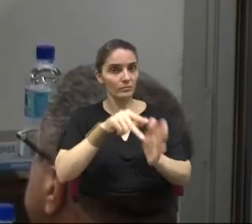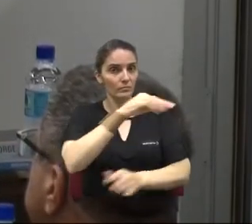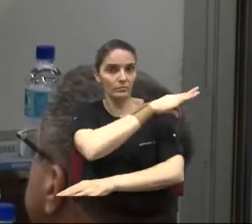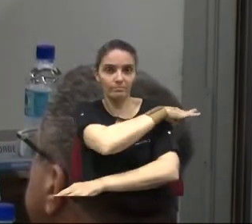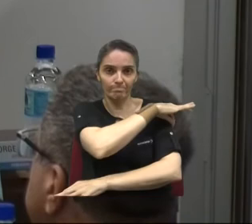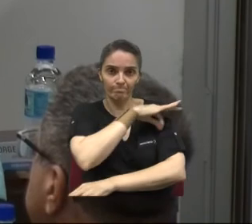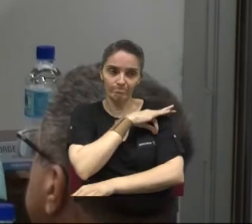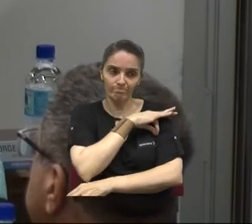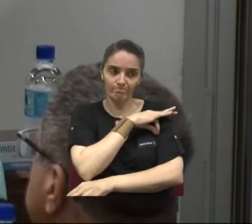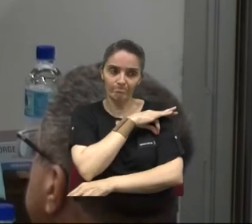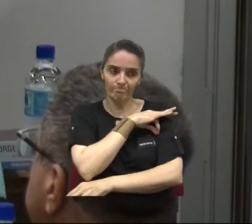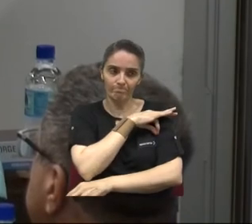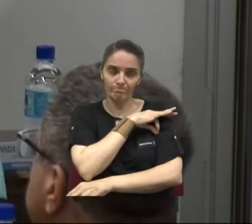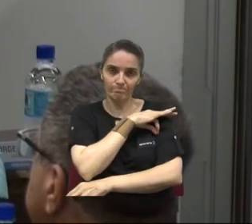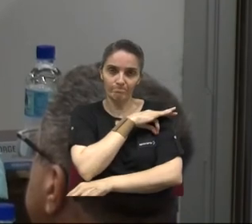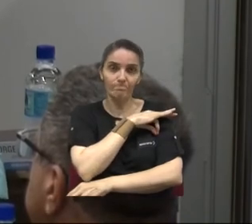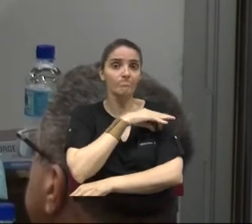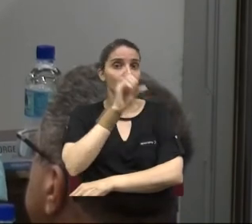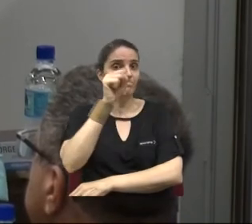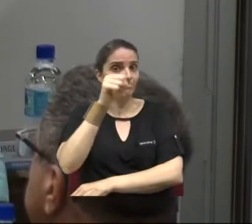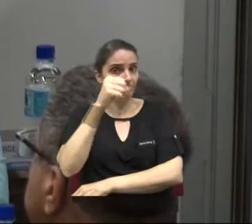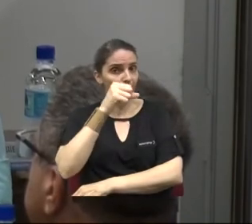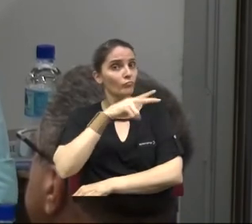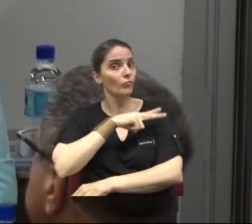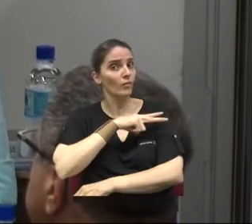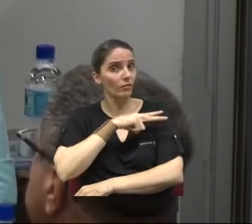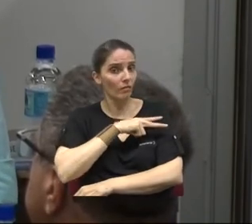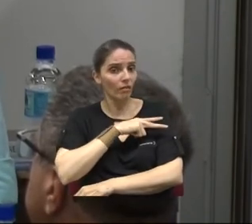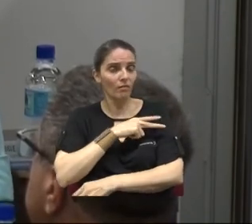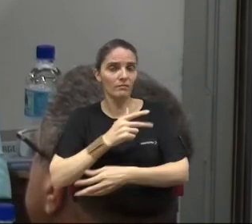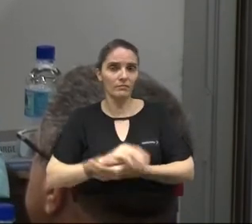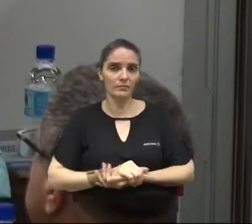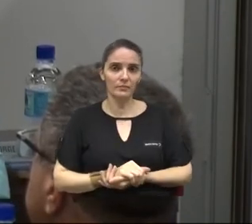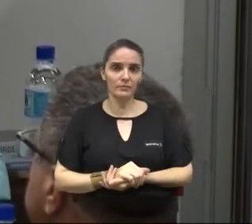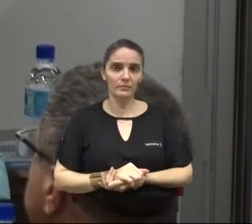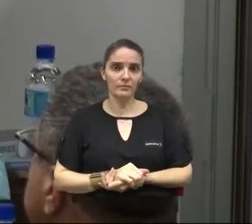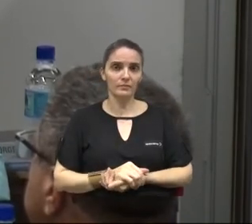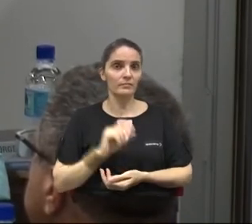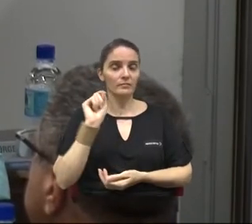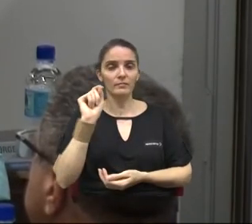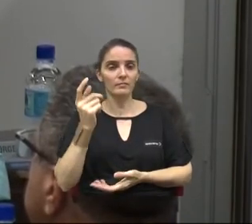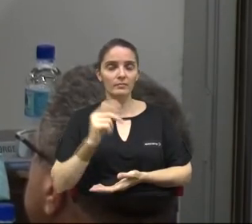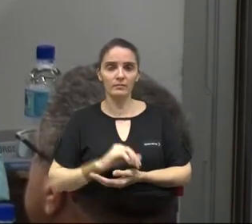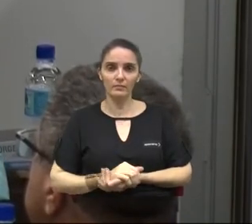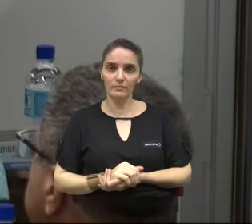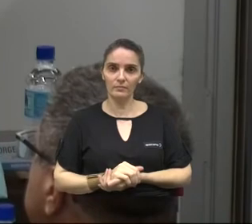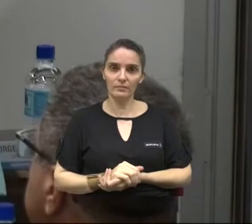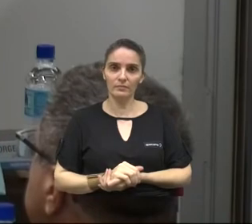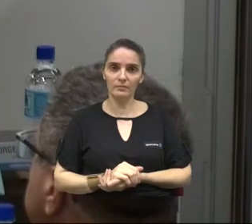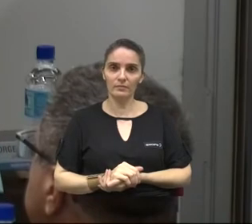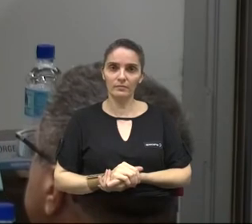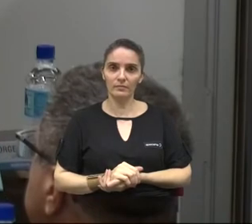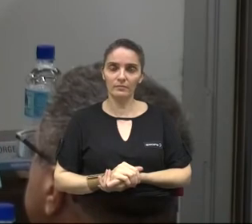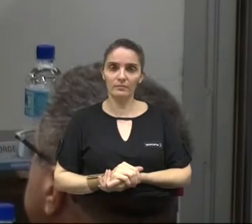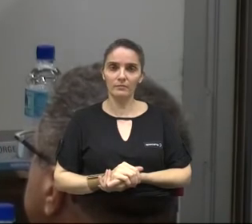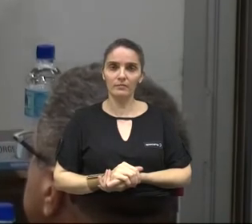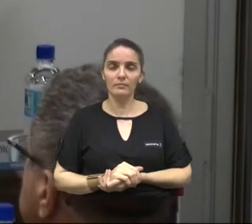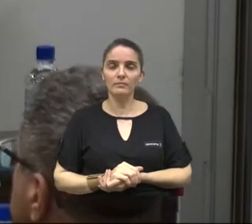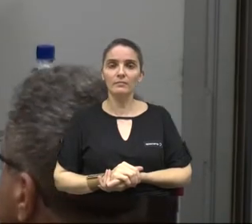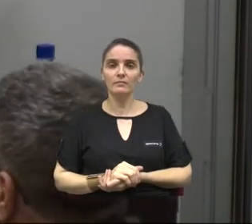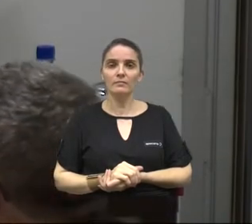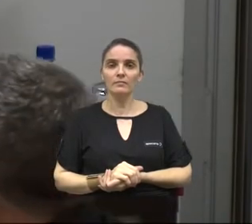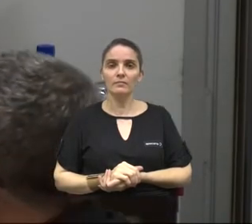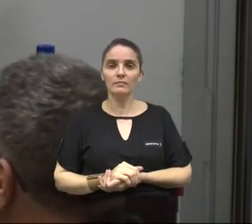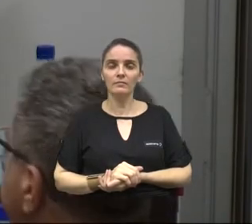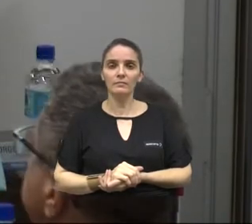prefeito. É isso mesmo, particular. Quer dizer, o princípio da